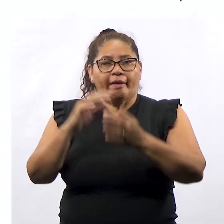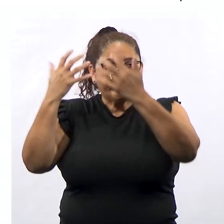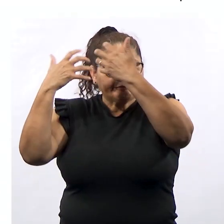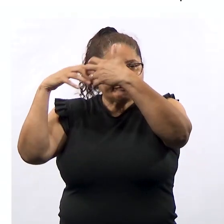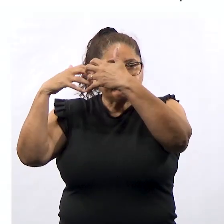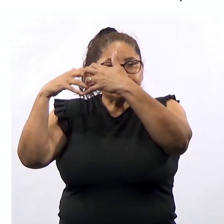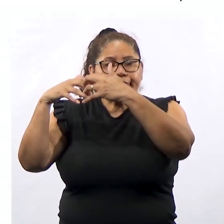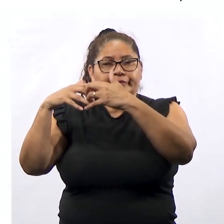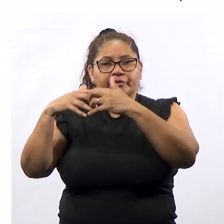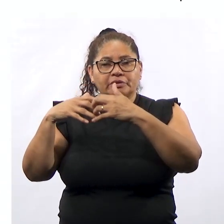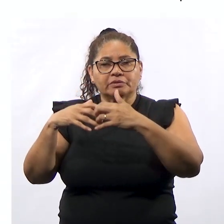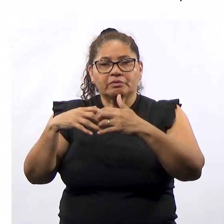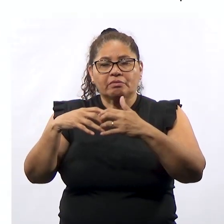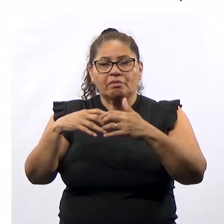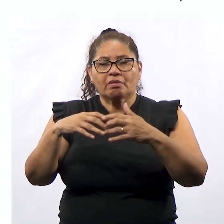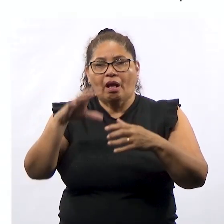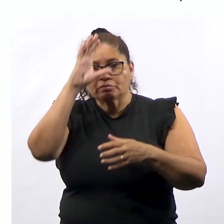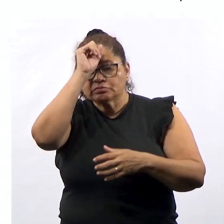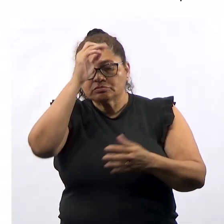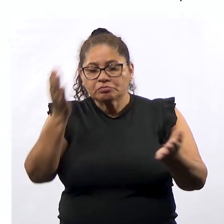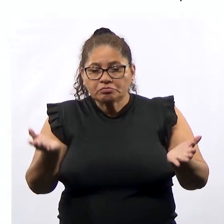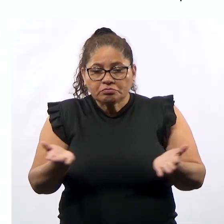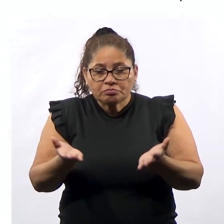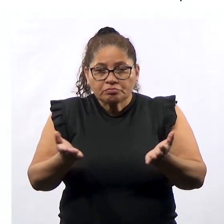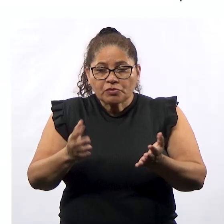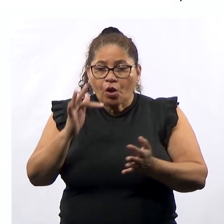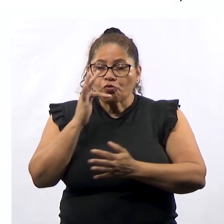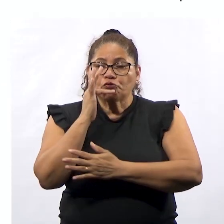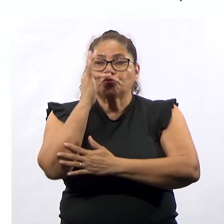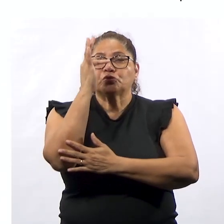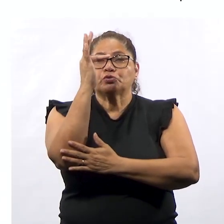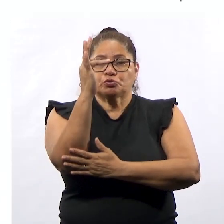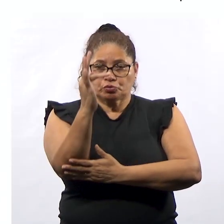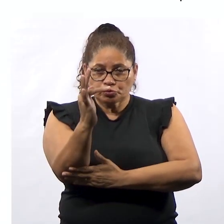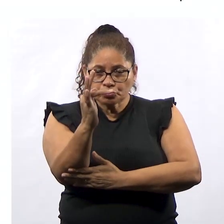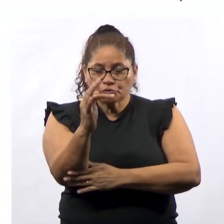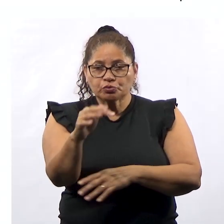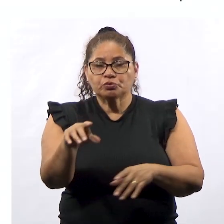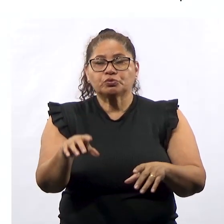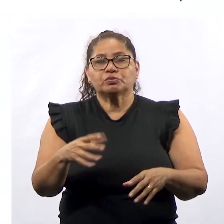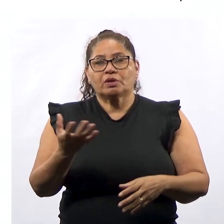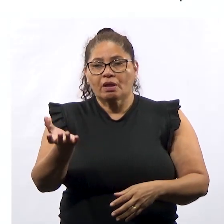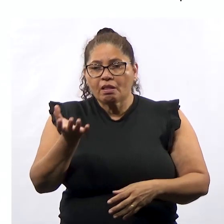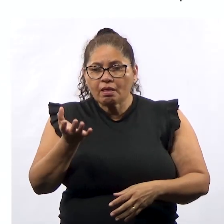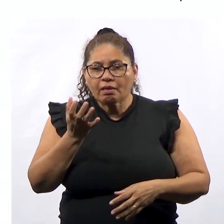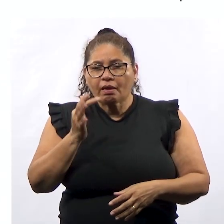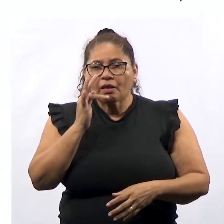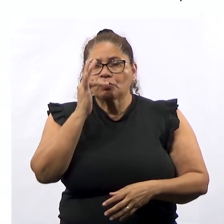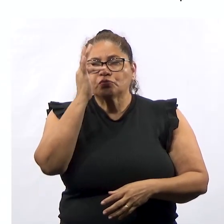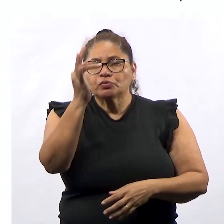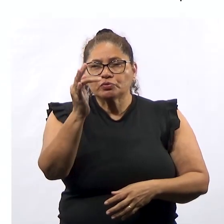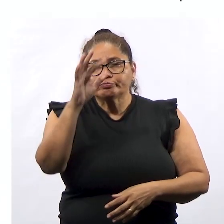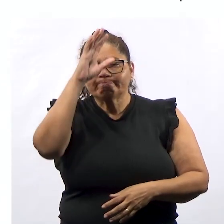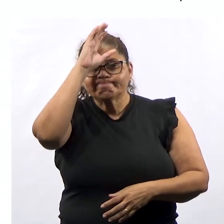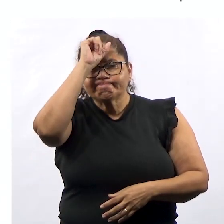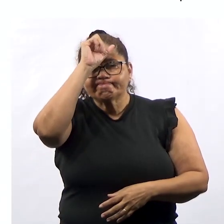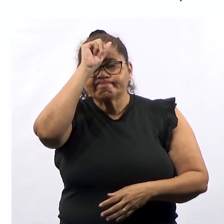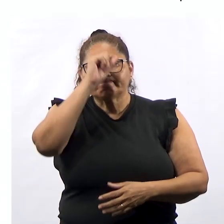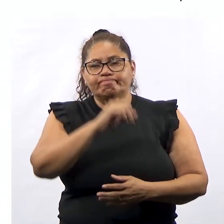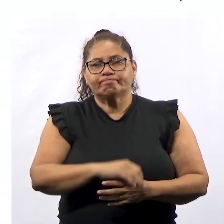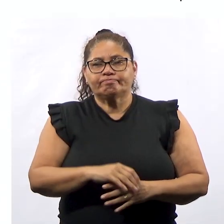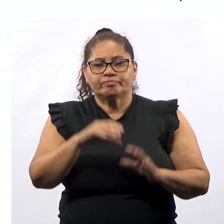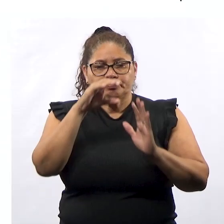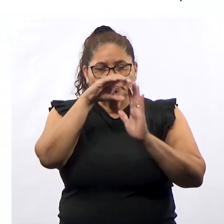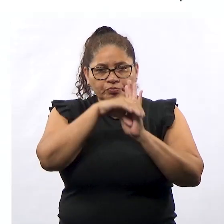está aprendendo hoje e também o futuro, aquilo que se pretende que o aluno aprenda. O